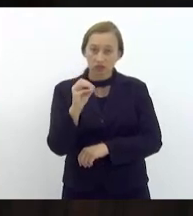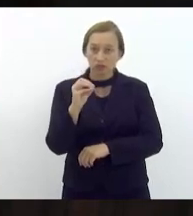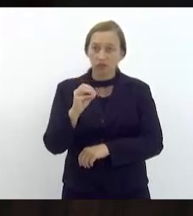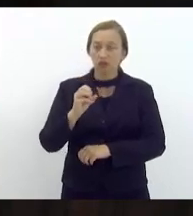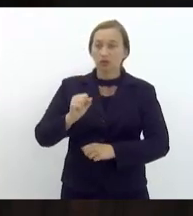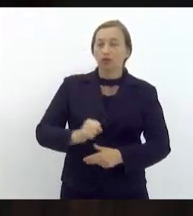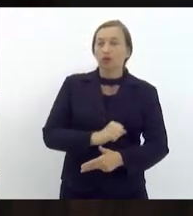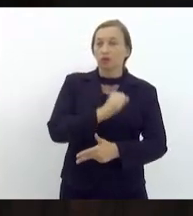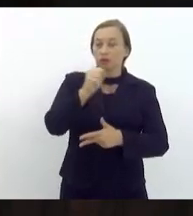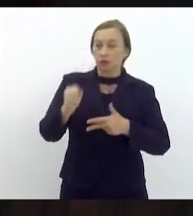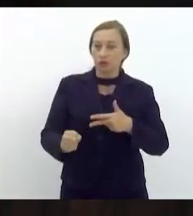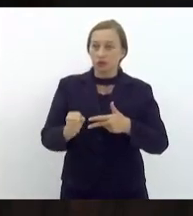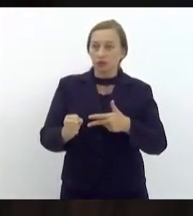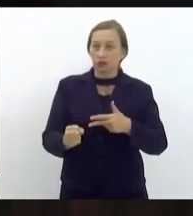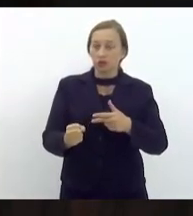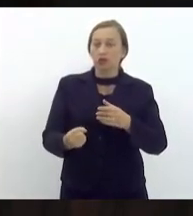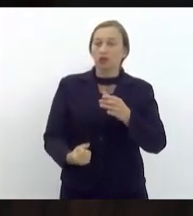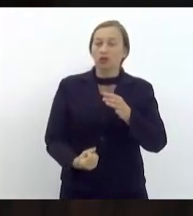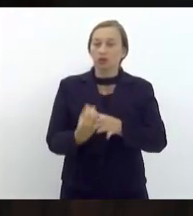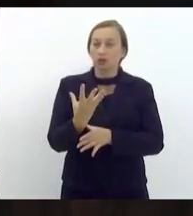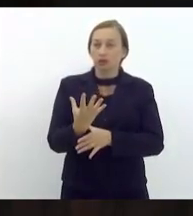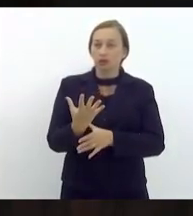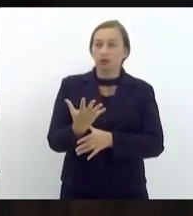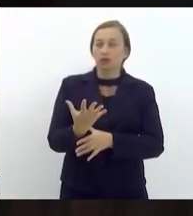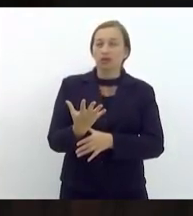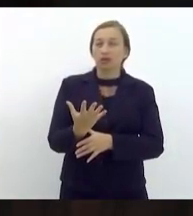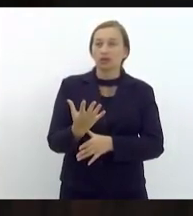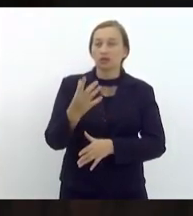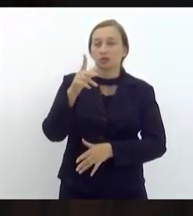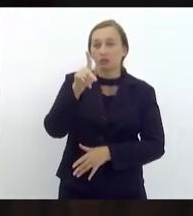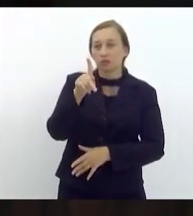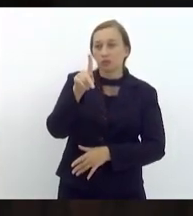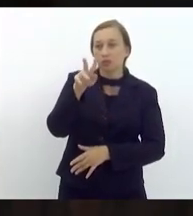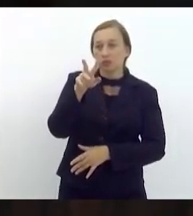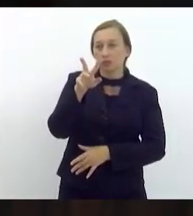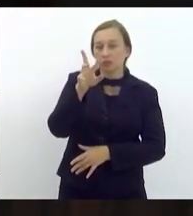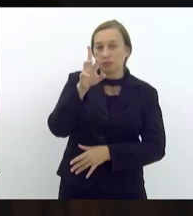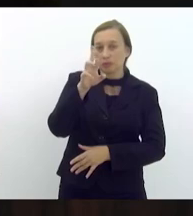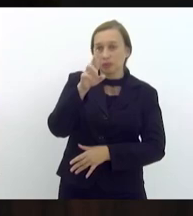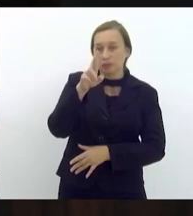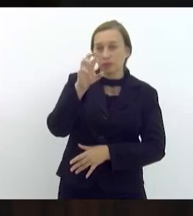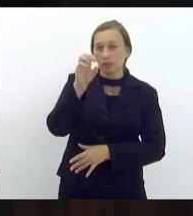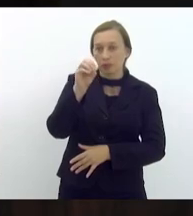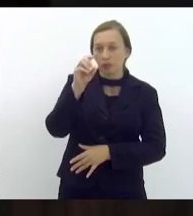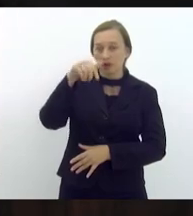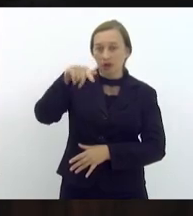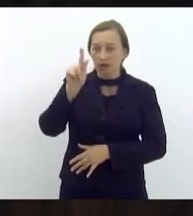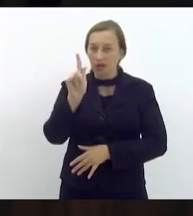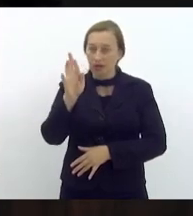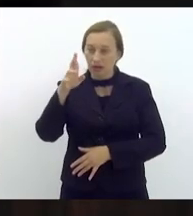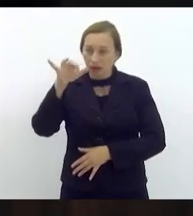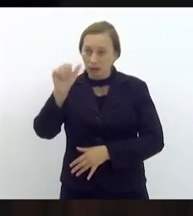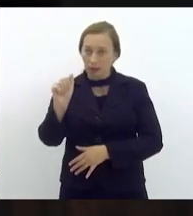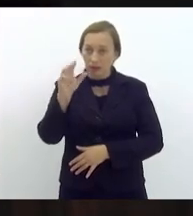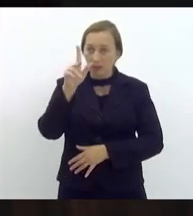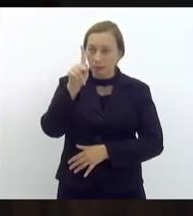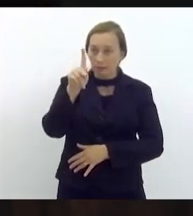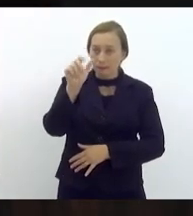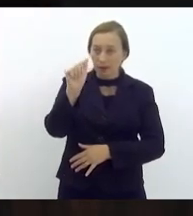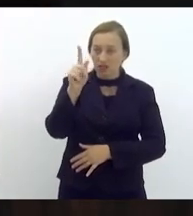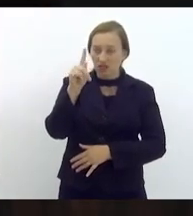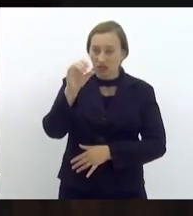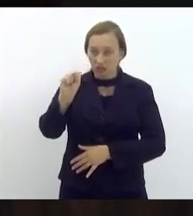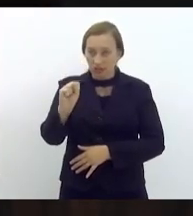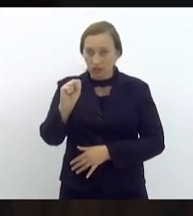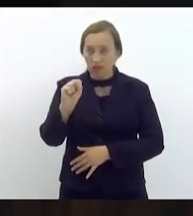o poder executivo a criação do programa para jaz programa de assistência jurídica aos agentes de Segurança Pública do